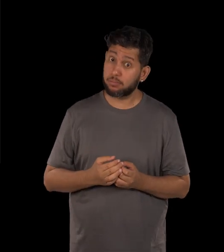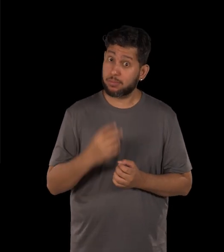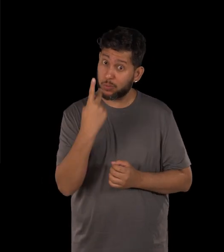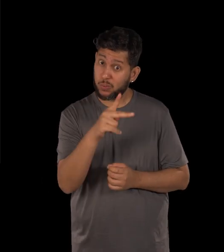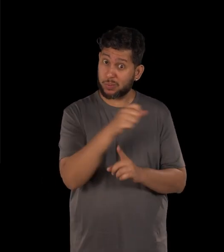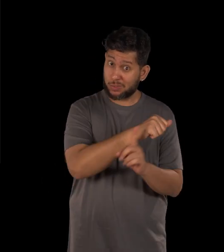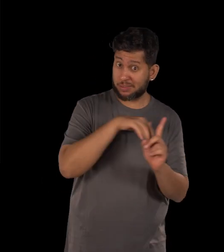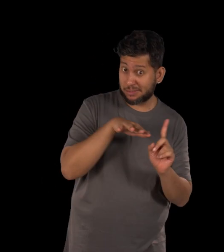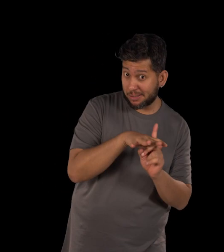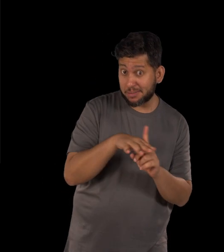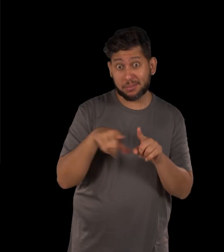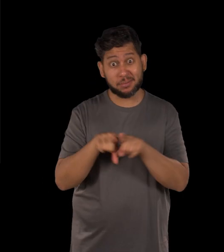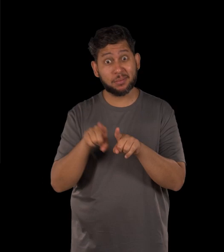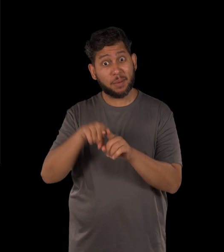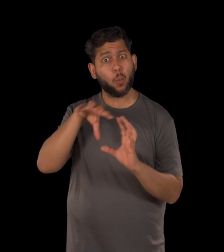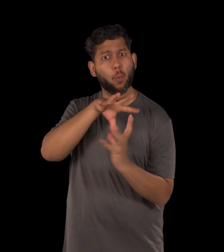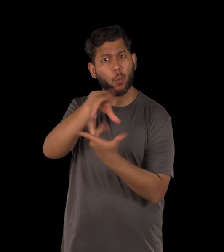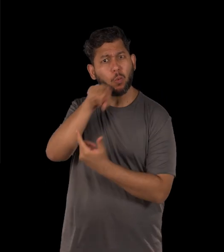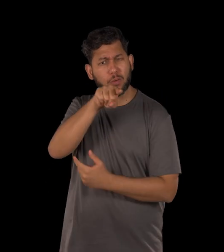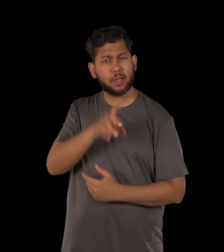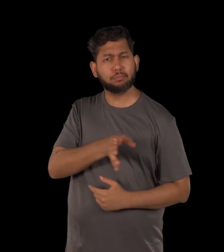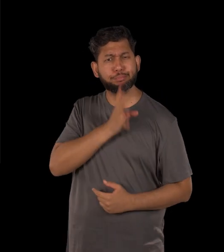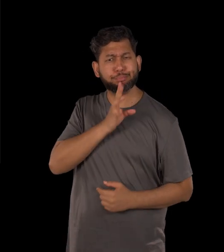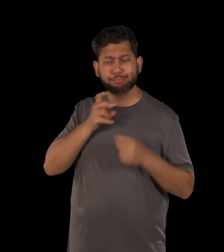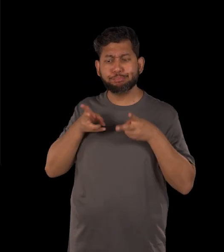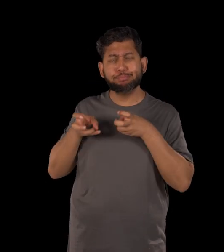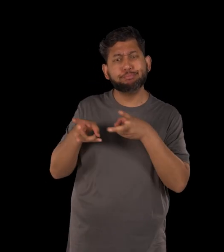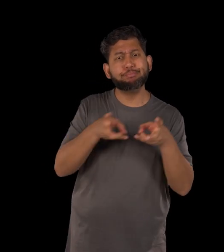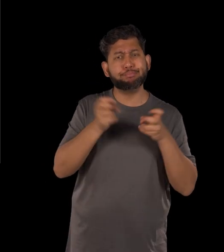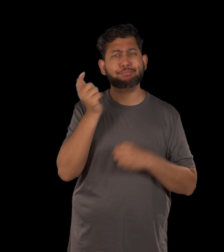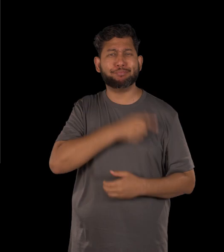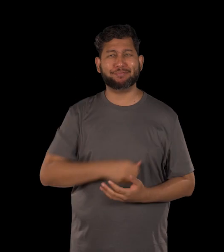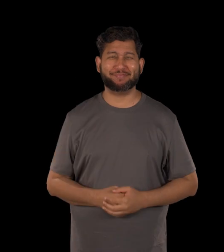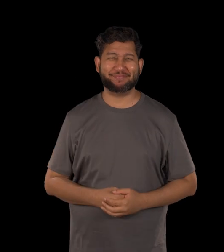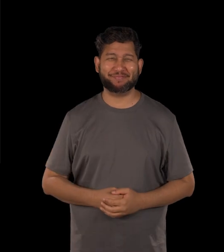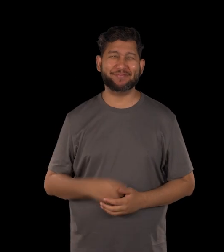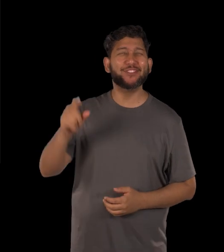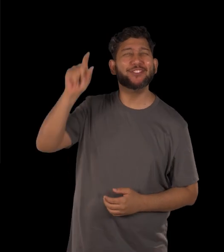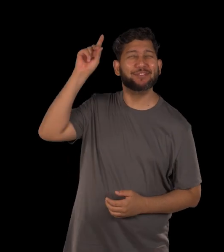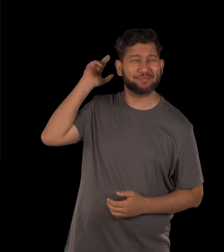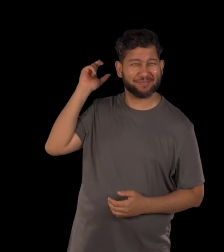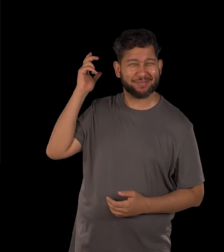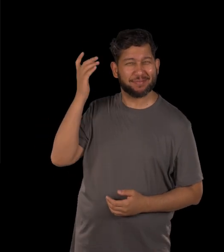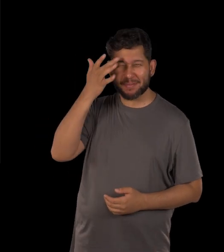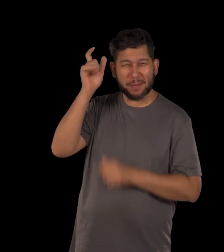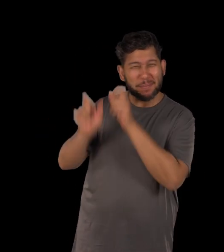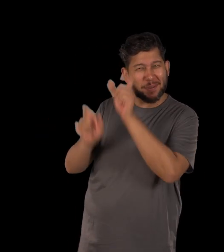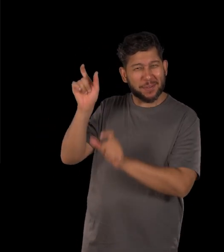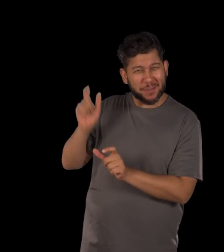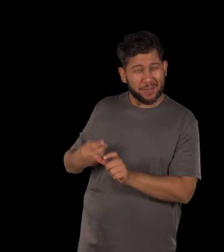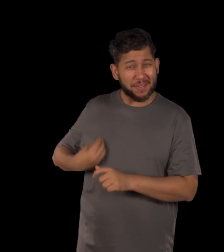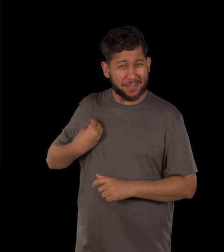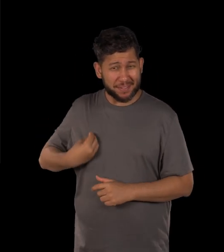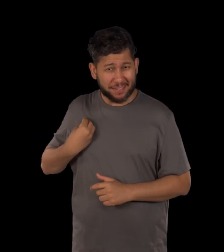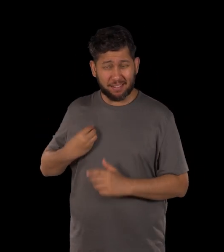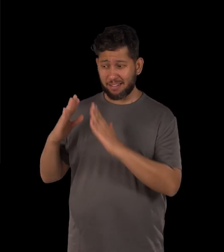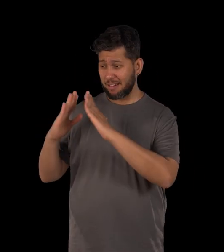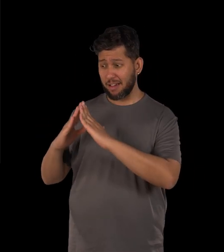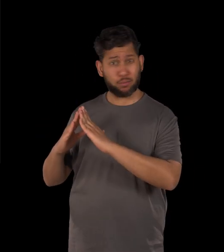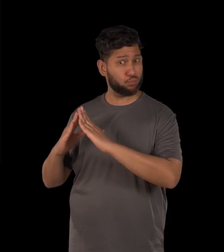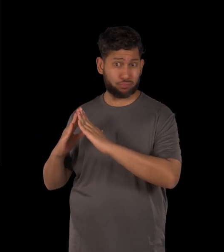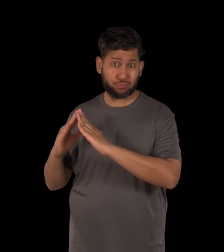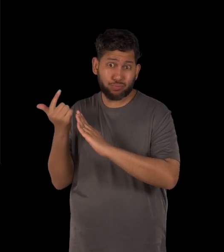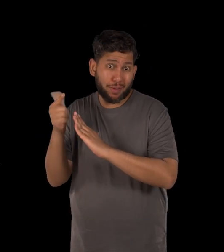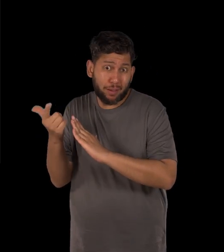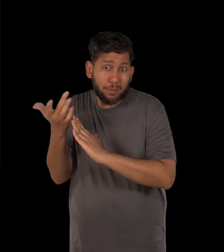níveis mundiais. No início da história da humanidade, quando não havia moradia fixa e em bandos os